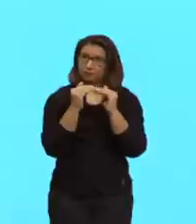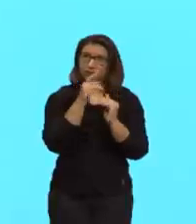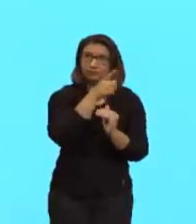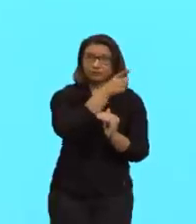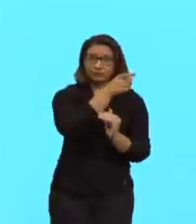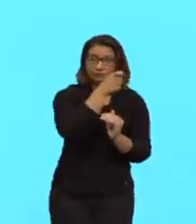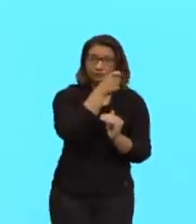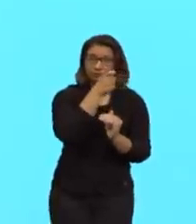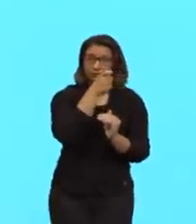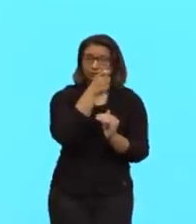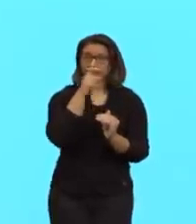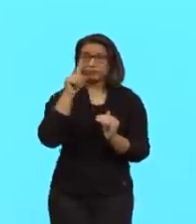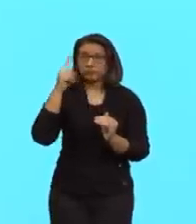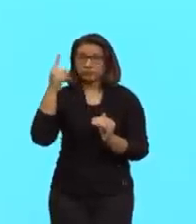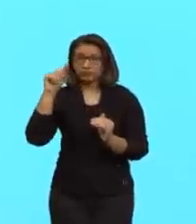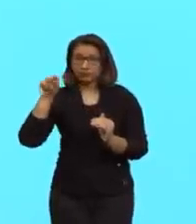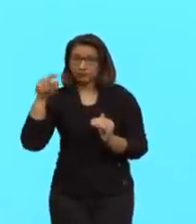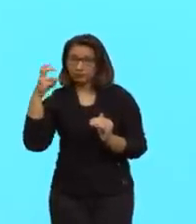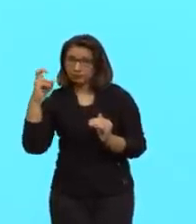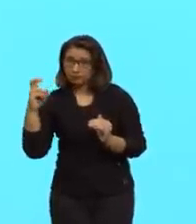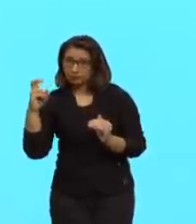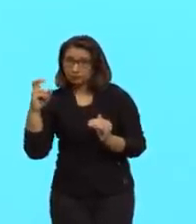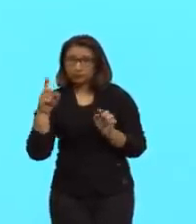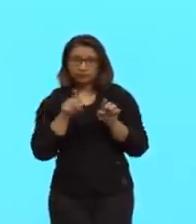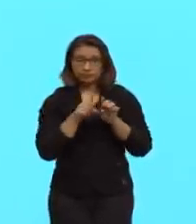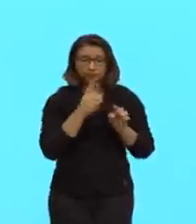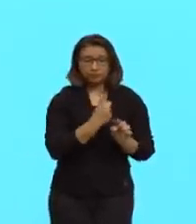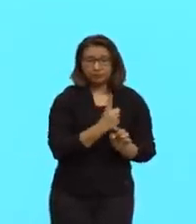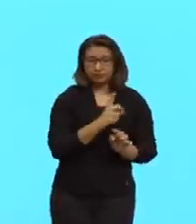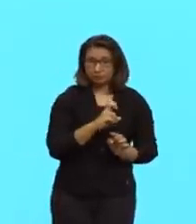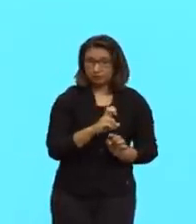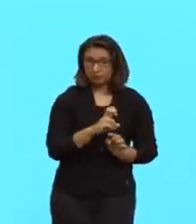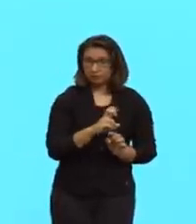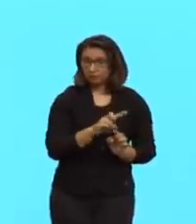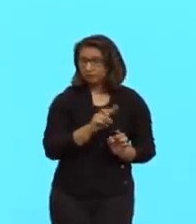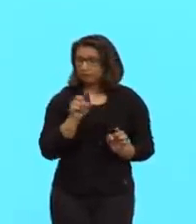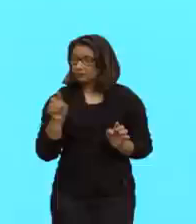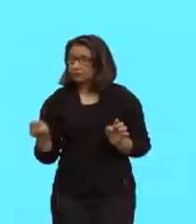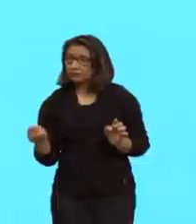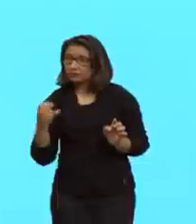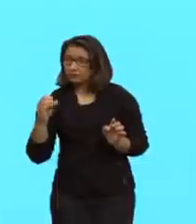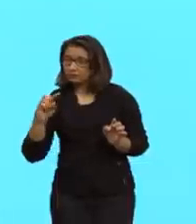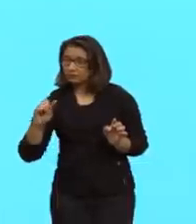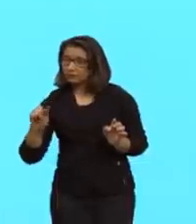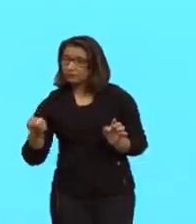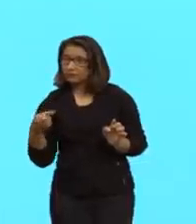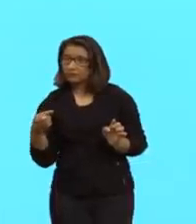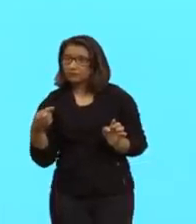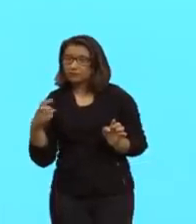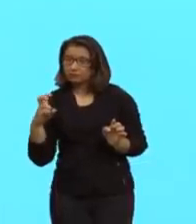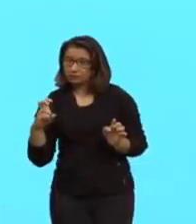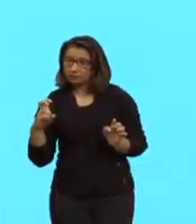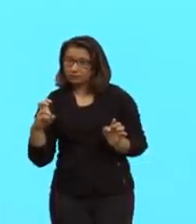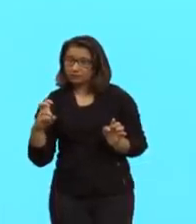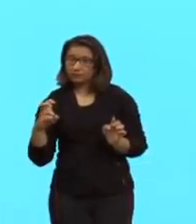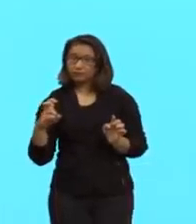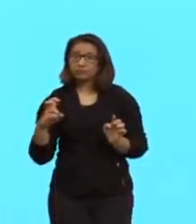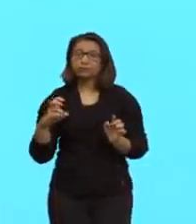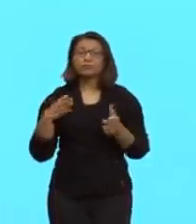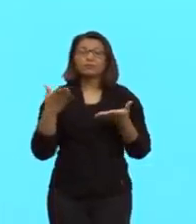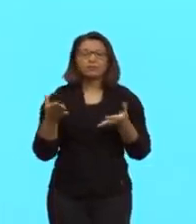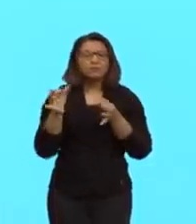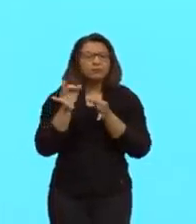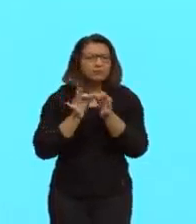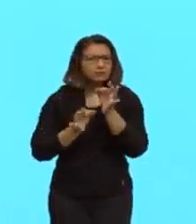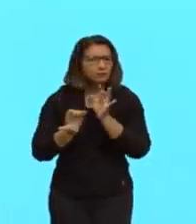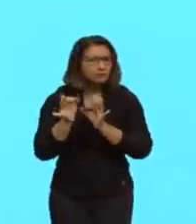para 1,5, assim como 15 está para 0,5, certo? Então, organizamos,